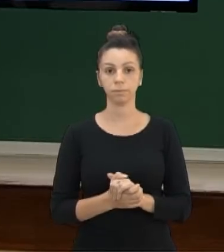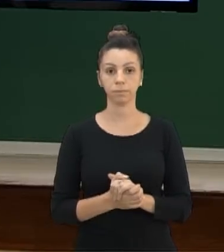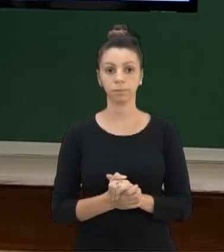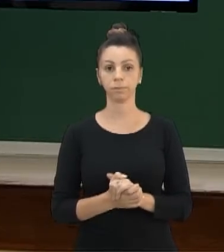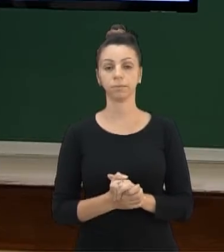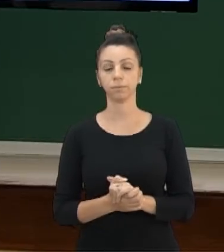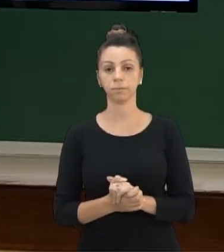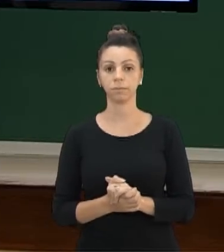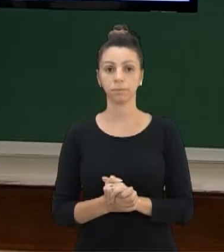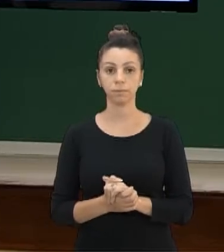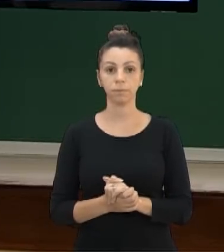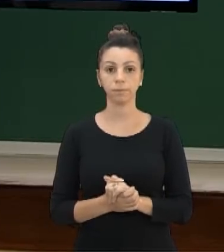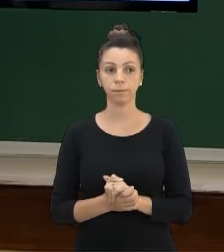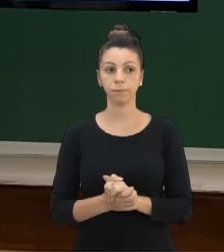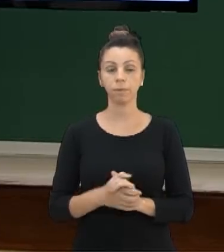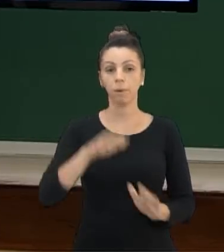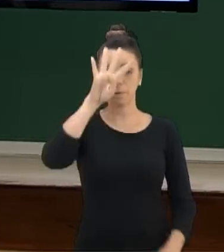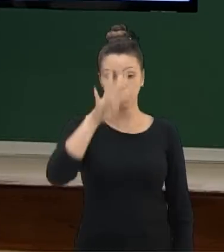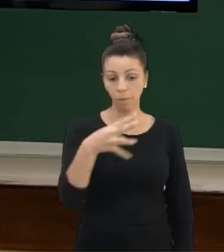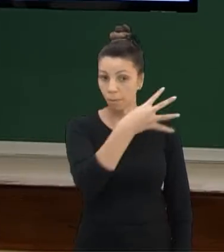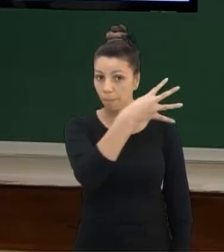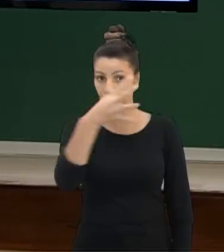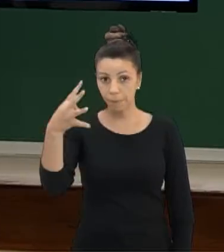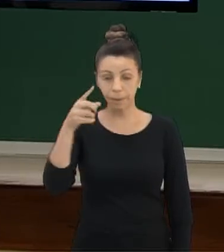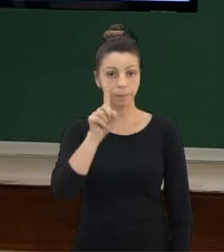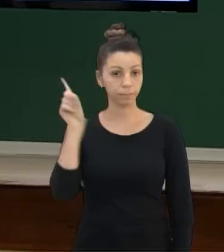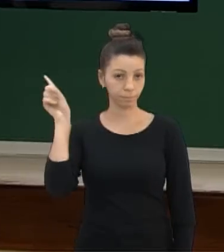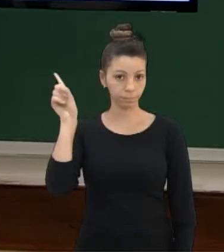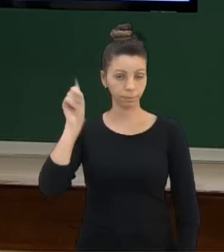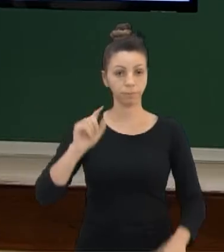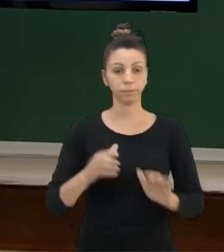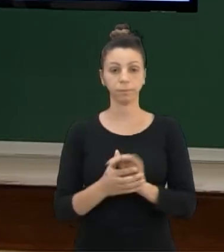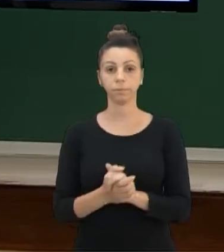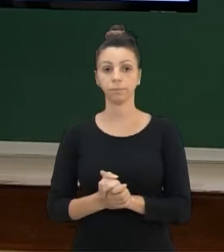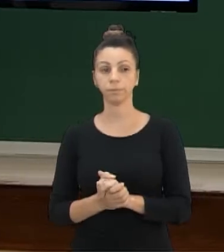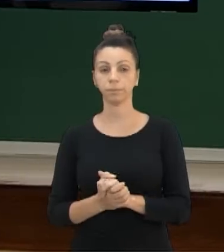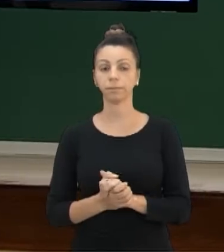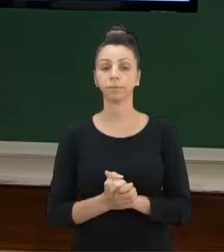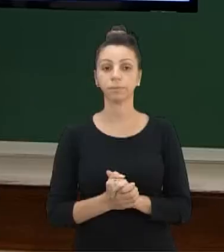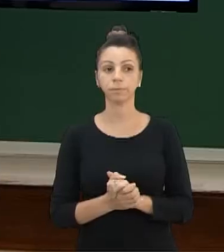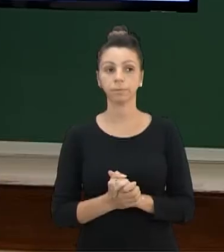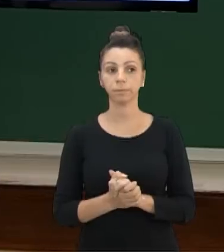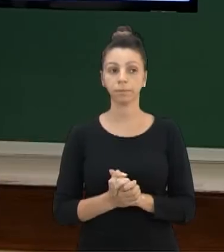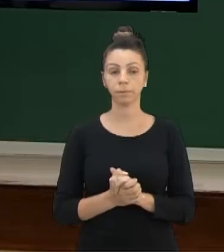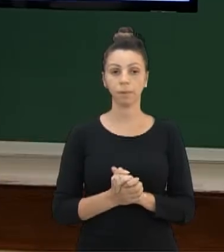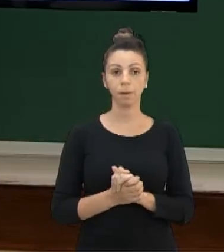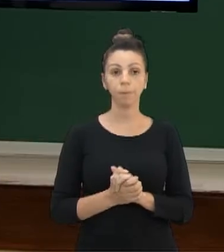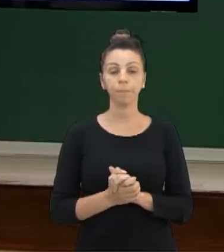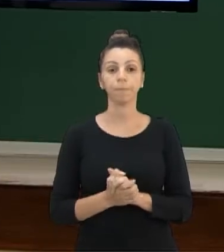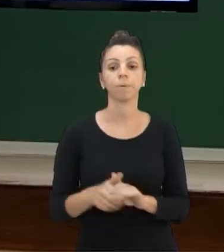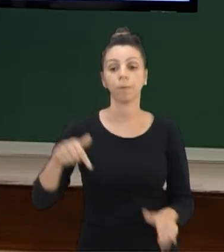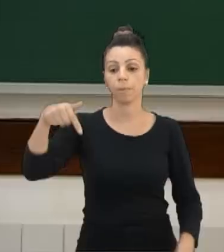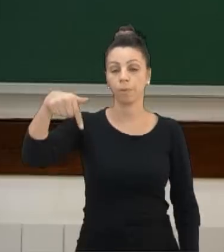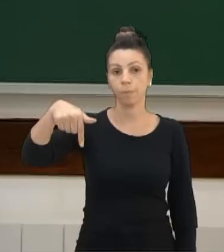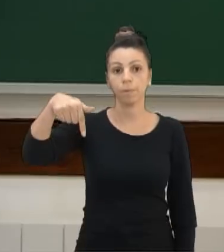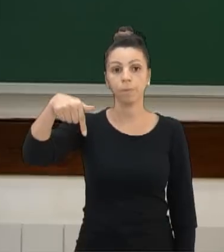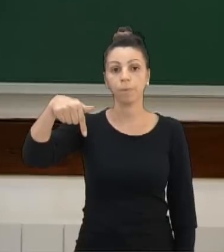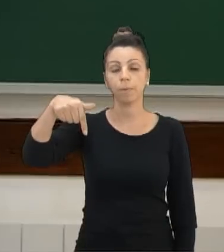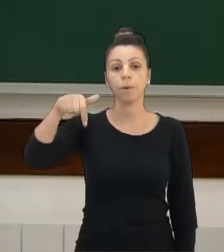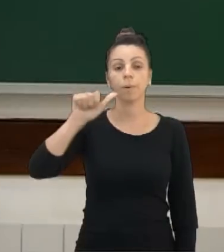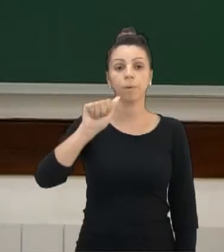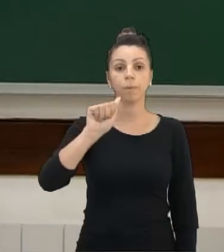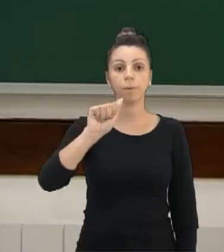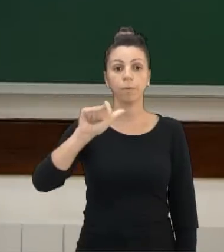por 50 braças, o alqueire 50 por 100 braças. O alqueire paulista. Agora a gente vai trabalhar